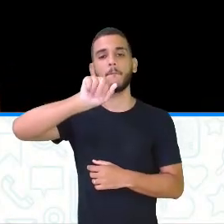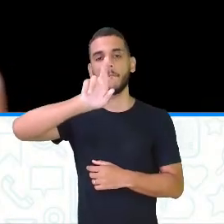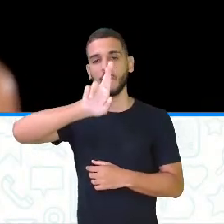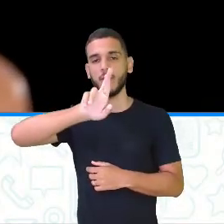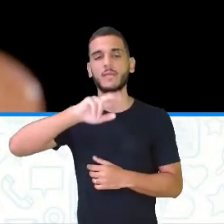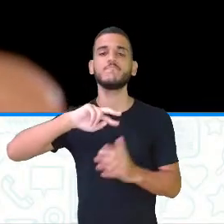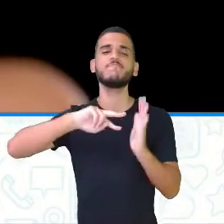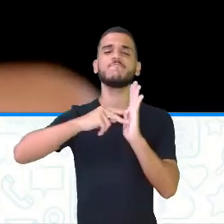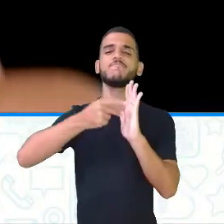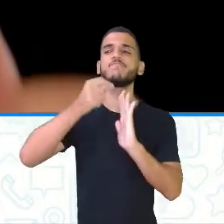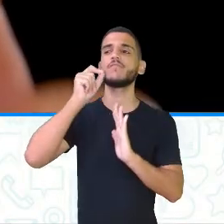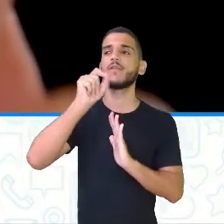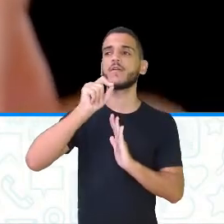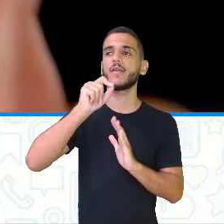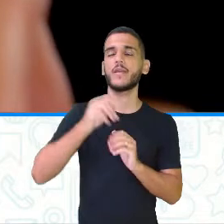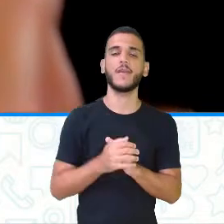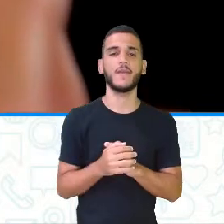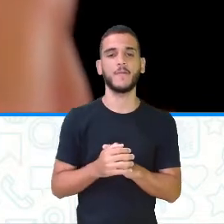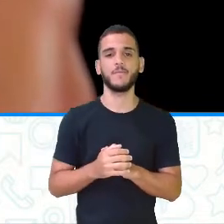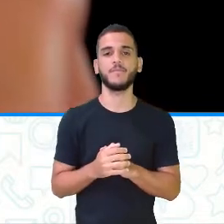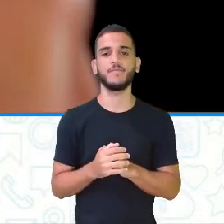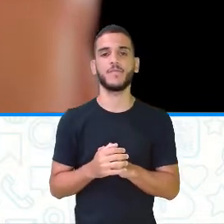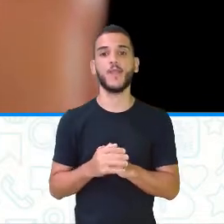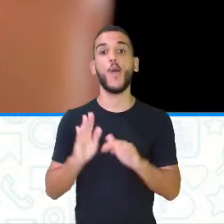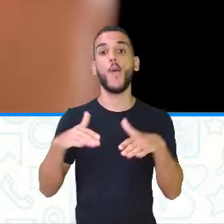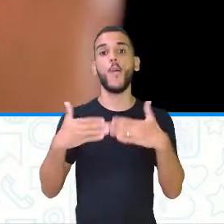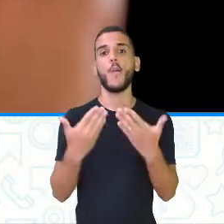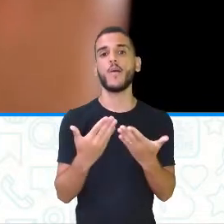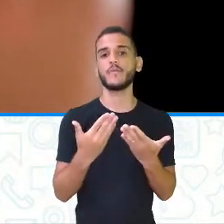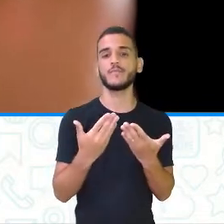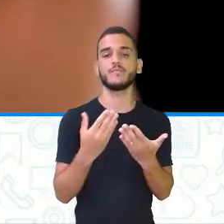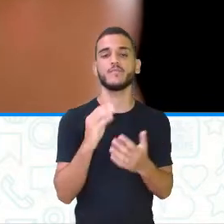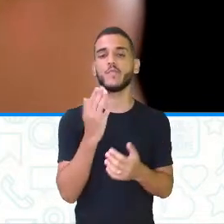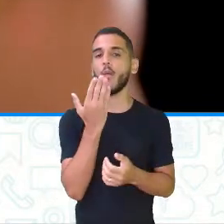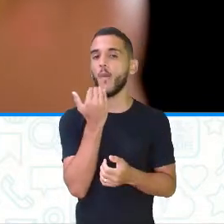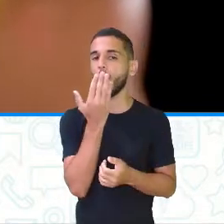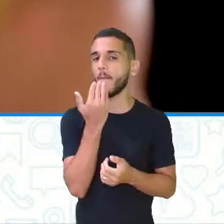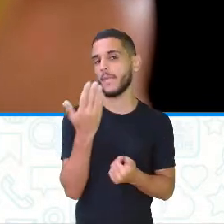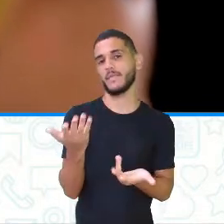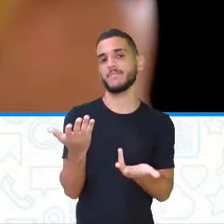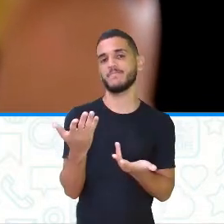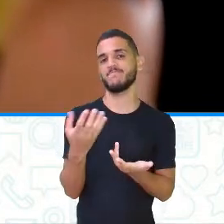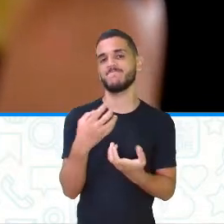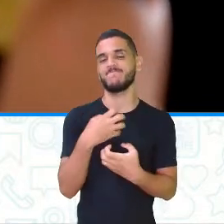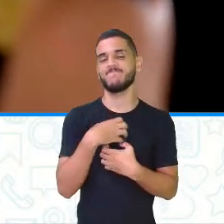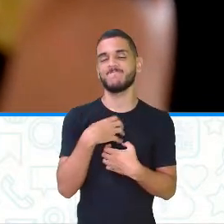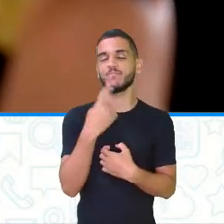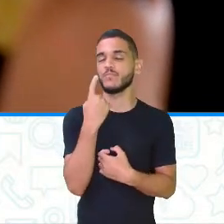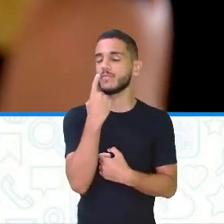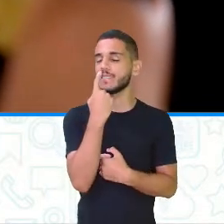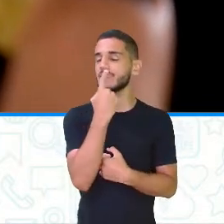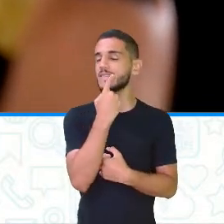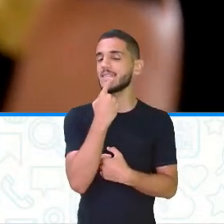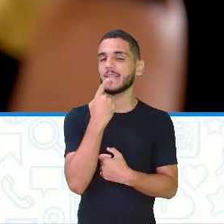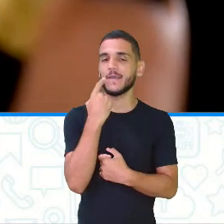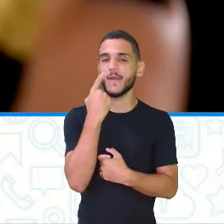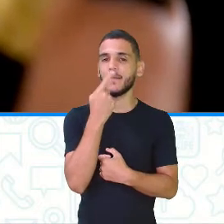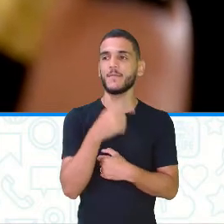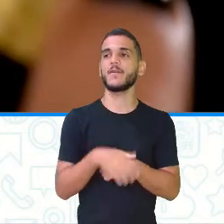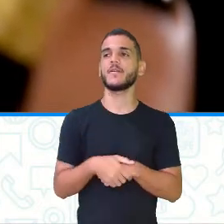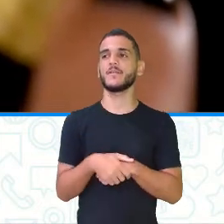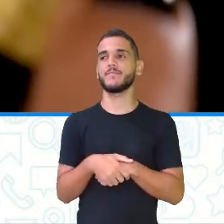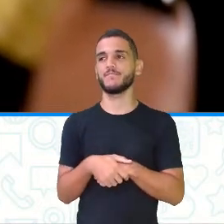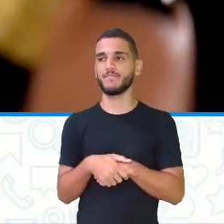tá vendo essa moça aqui, ó, degustando, acho que é uma bolacha. E a gente está vendo o quê? A boca em